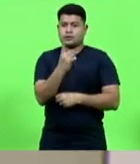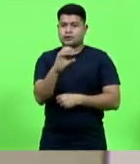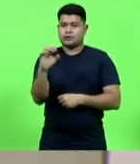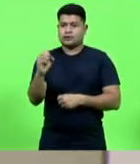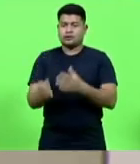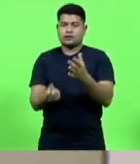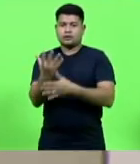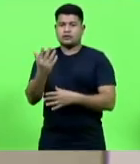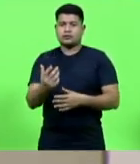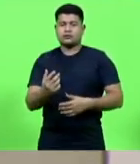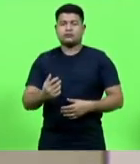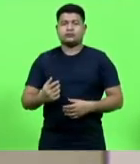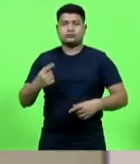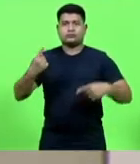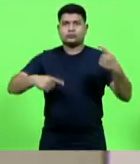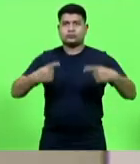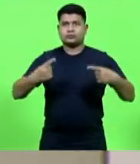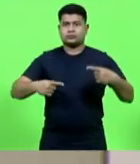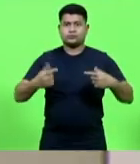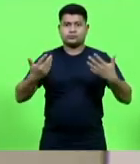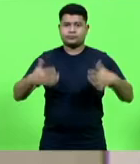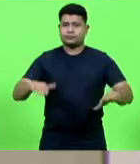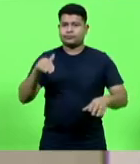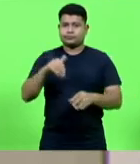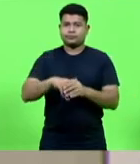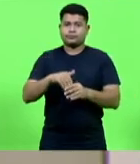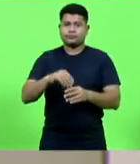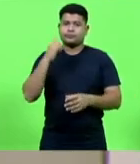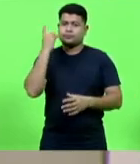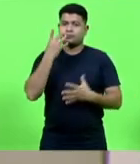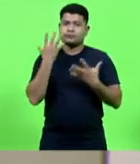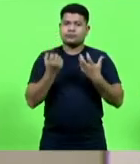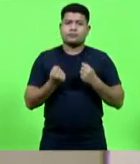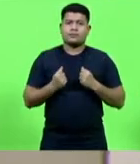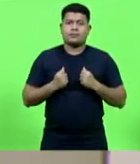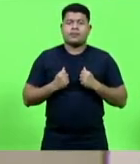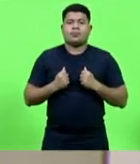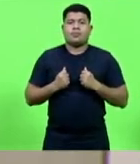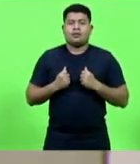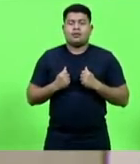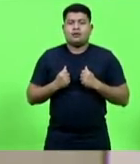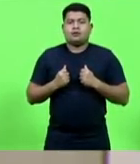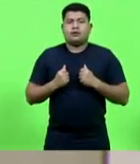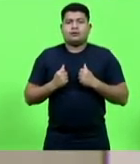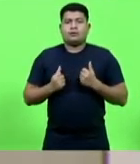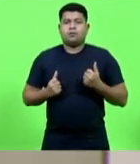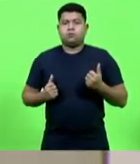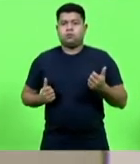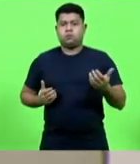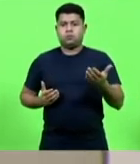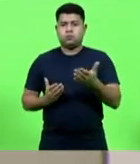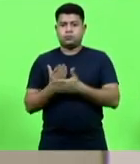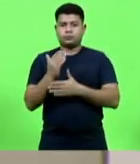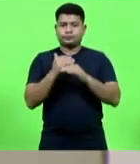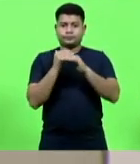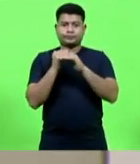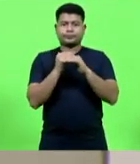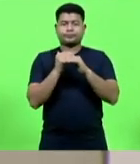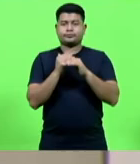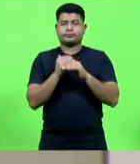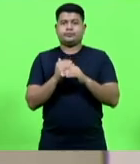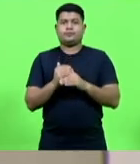Em discussão. Não havendo quem queira discutir, em votação, deputados que aprovam, permaneçam como se encontra, aprovado por